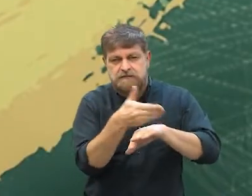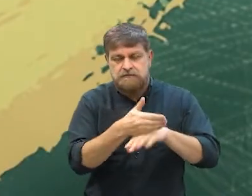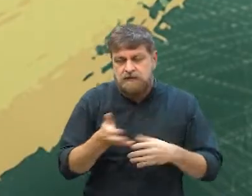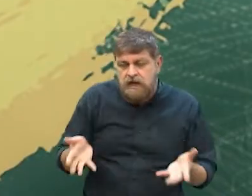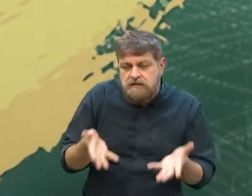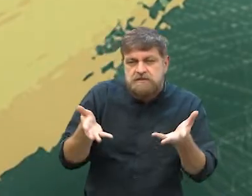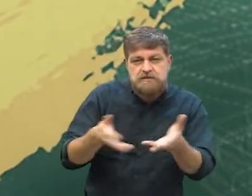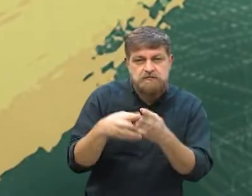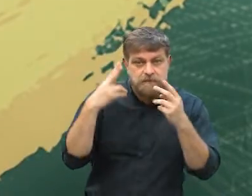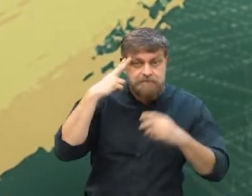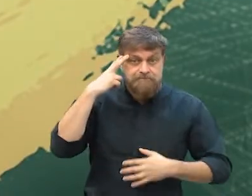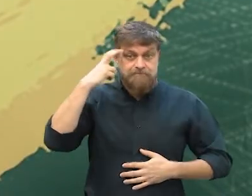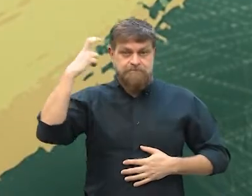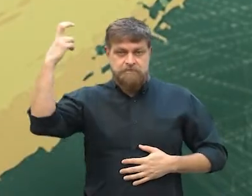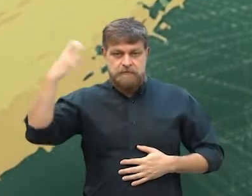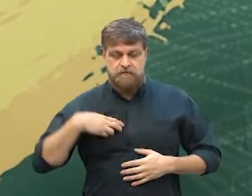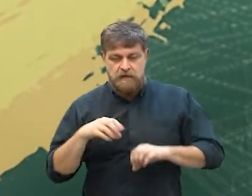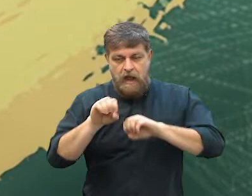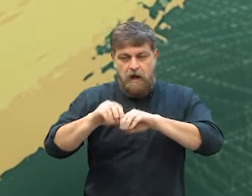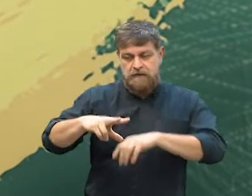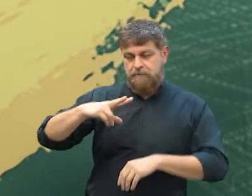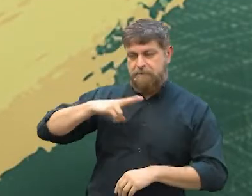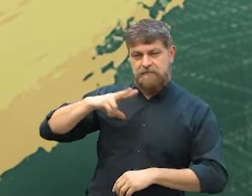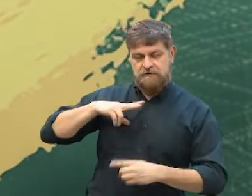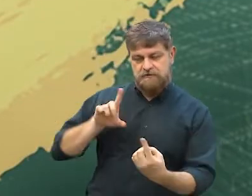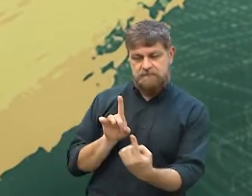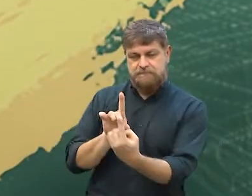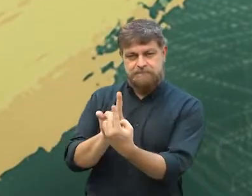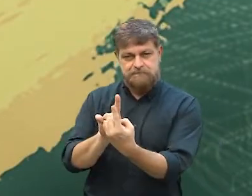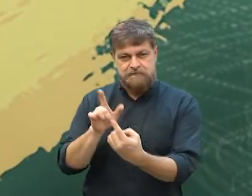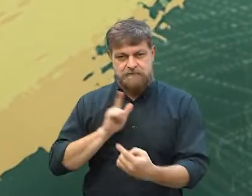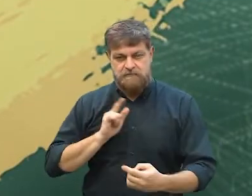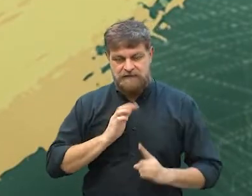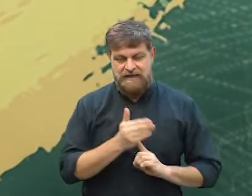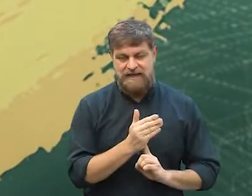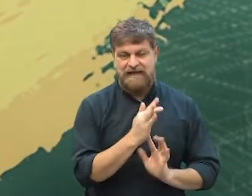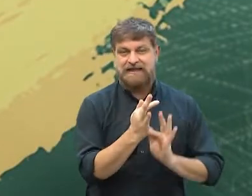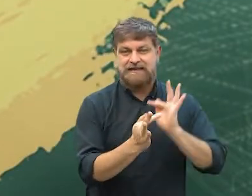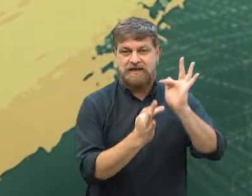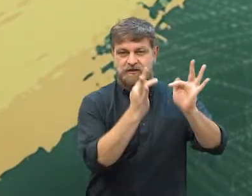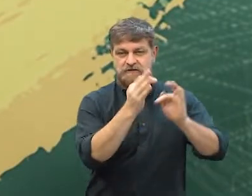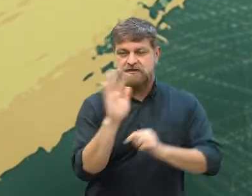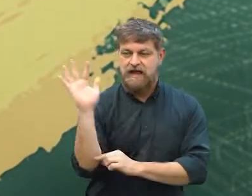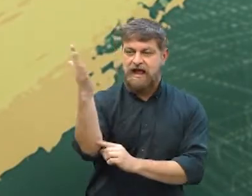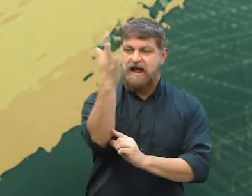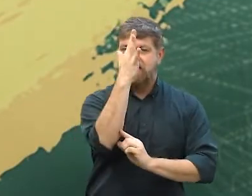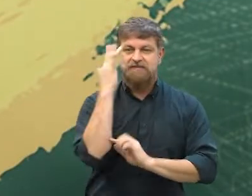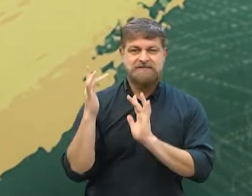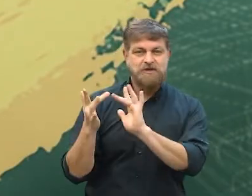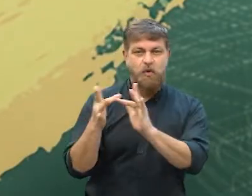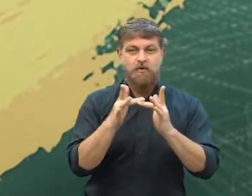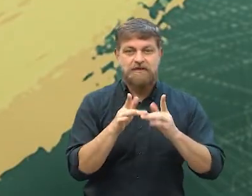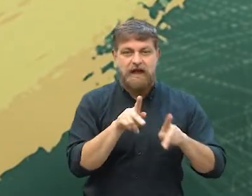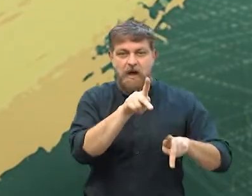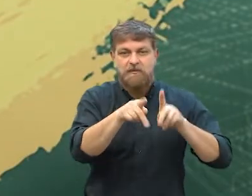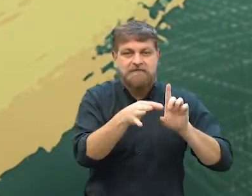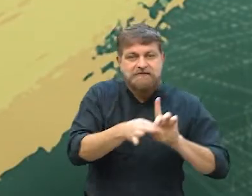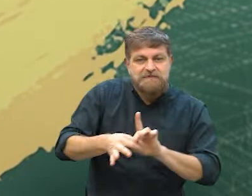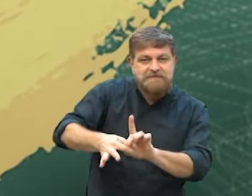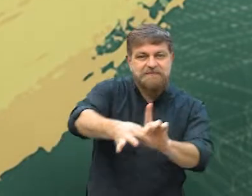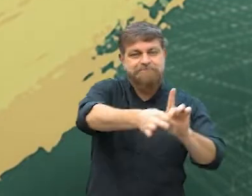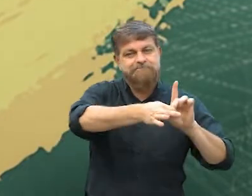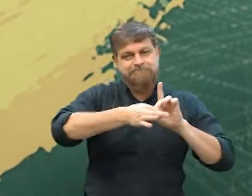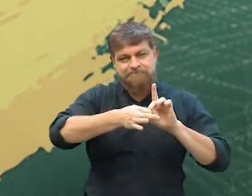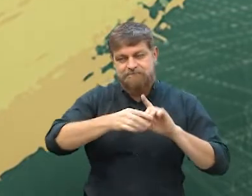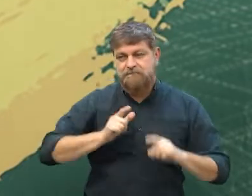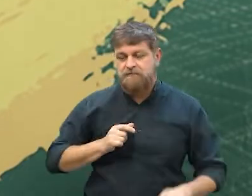à criatividade, aulas personalizadas, limitação da tecnologia, contato com a natureza, vínculo com os professores.